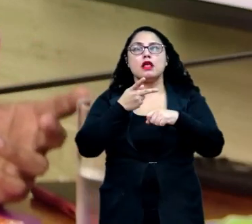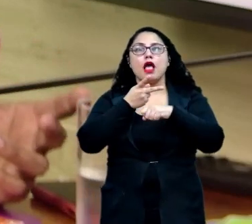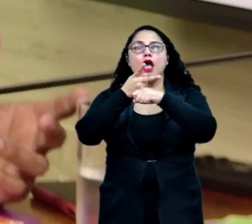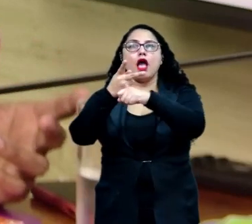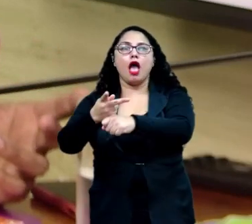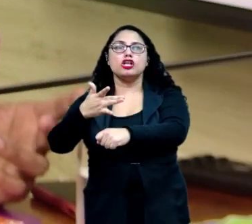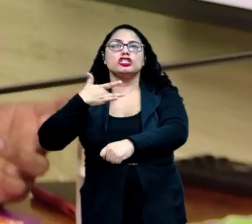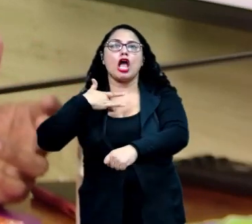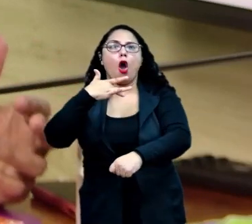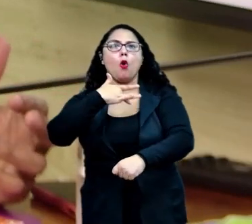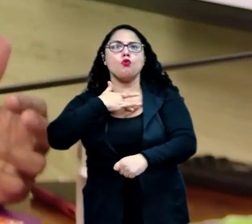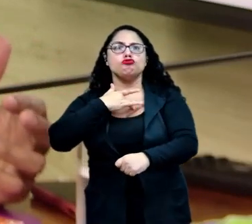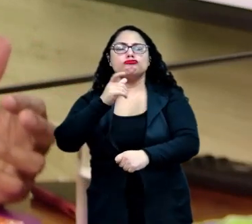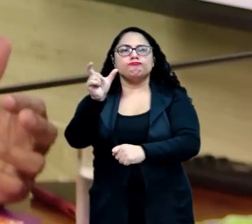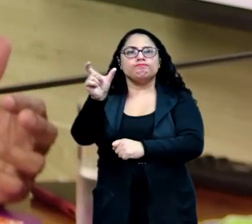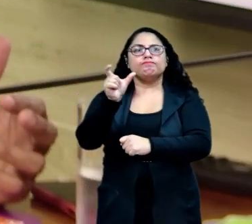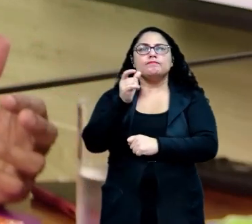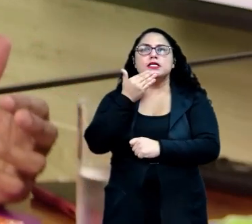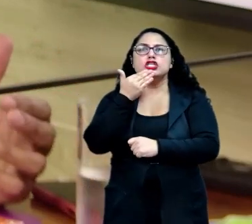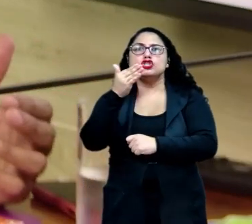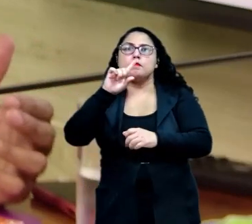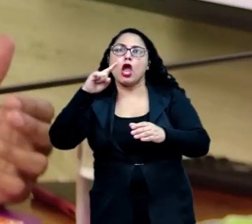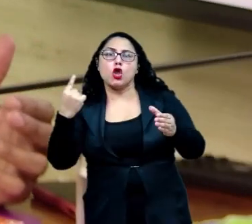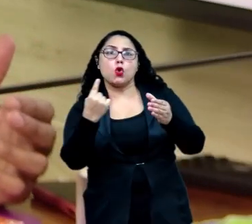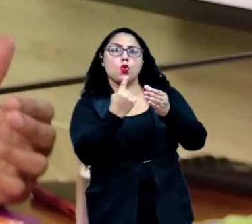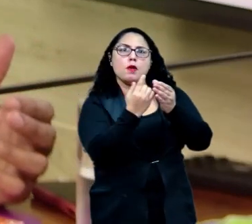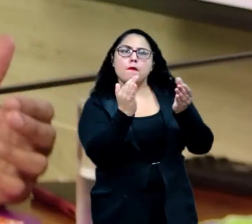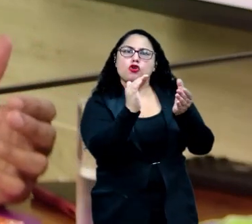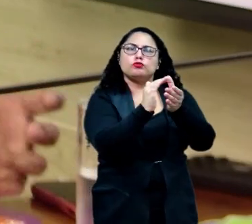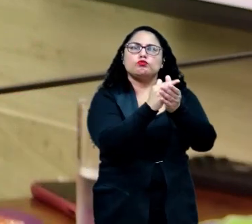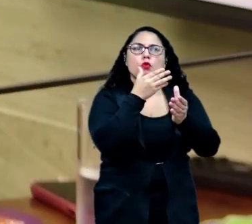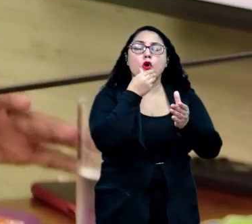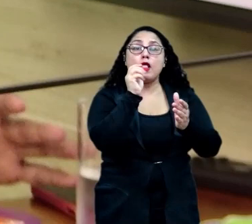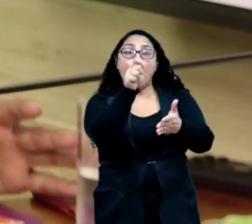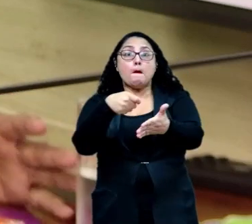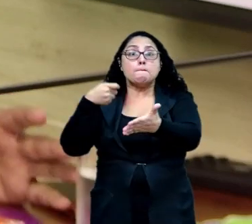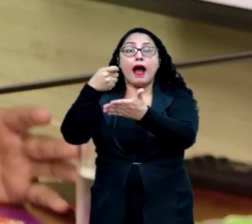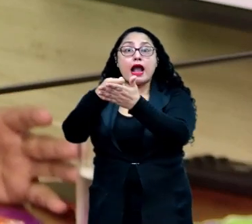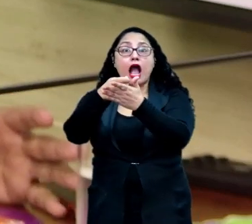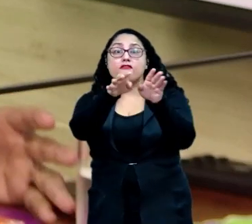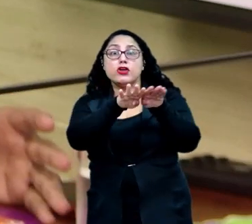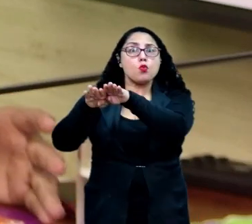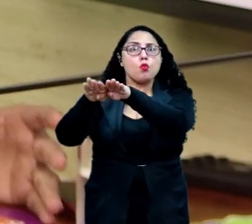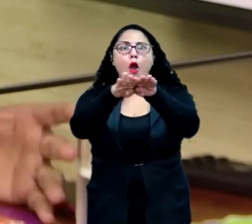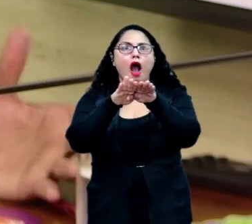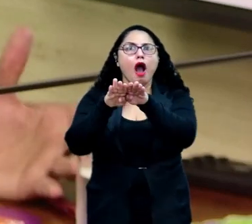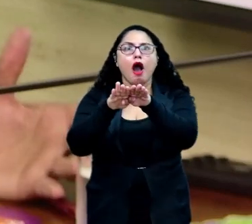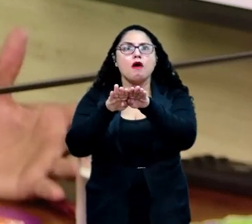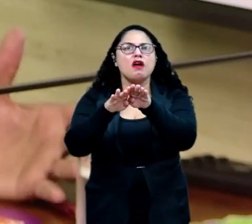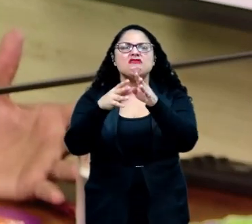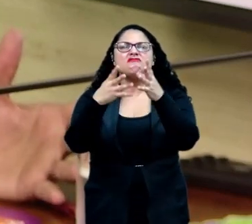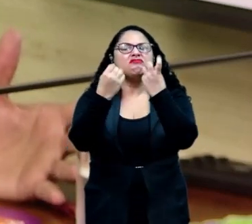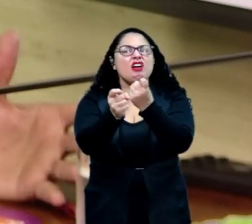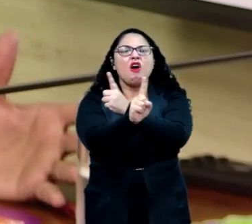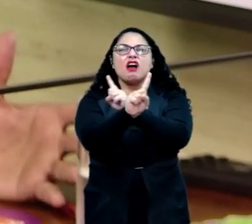plano de saúde, pedir para incluir o meu companheiro, eu pagava igual todo mundo e eles se recusaram de incluir